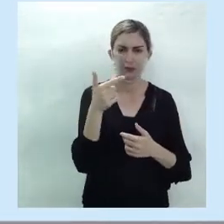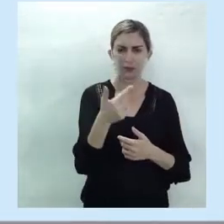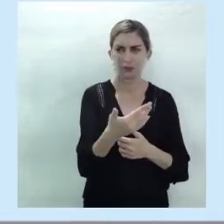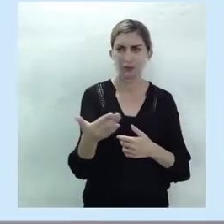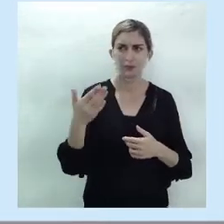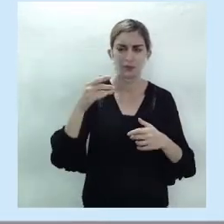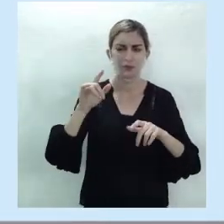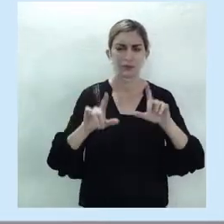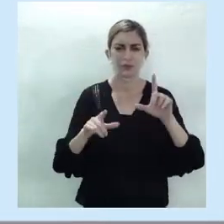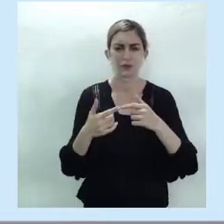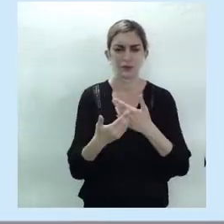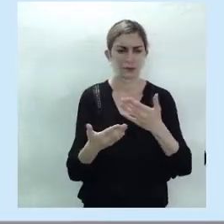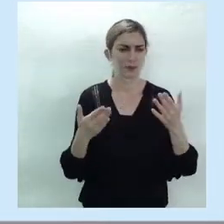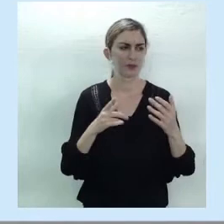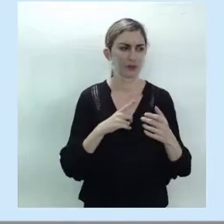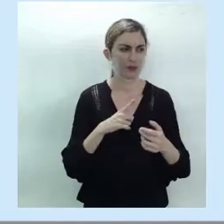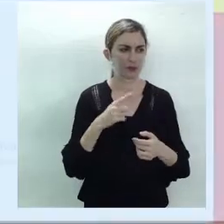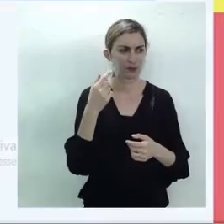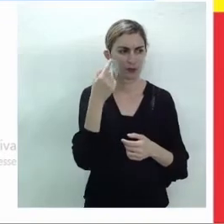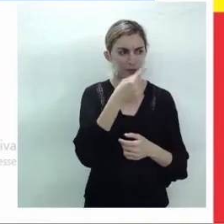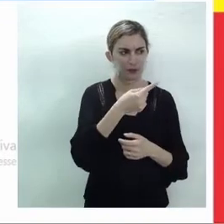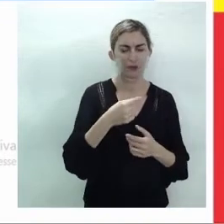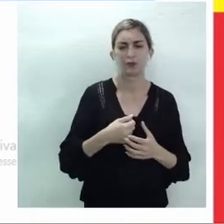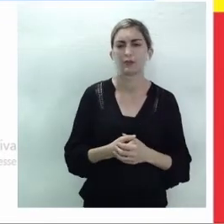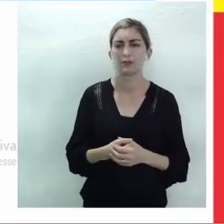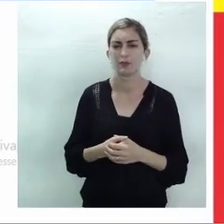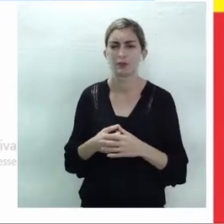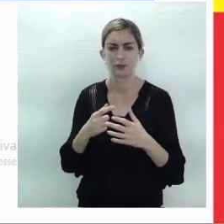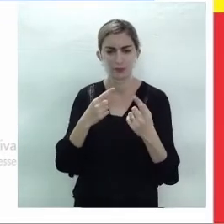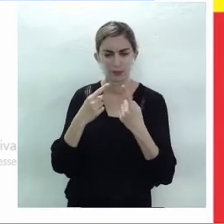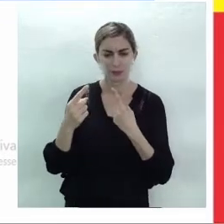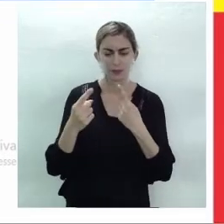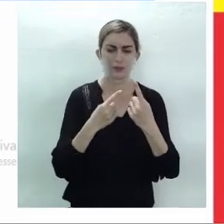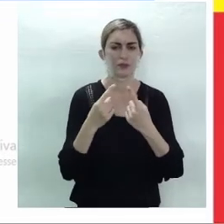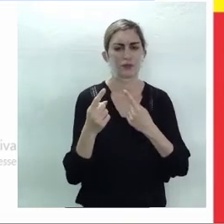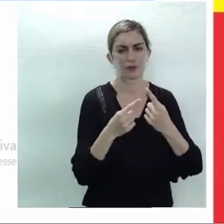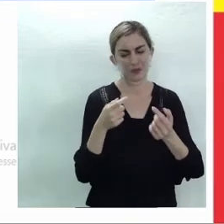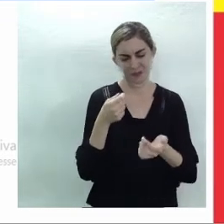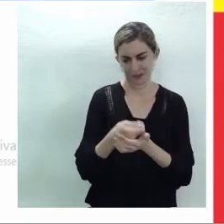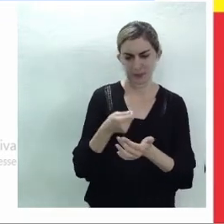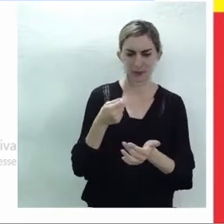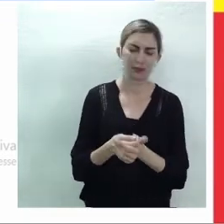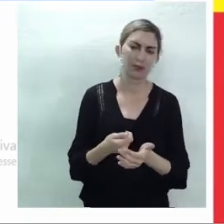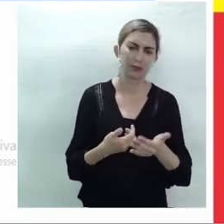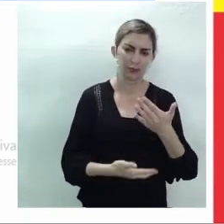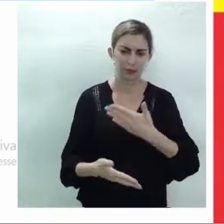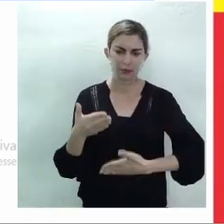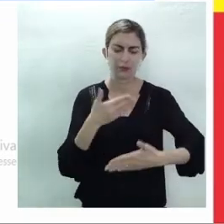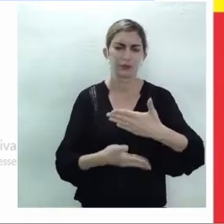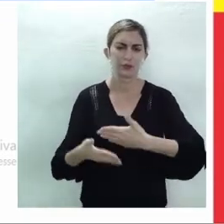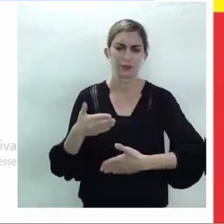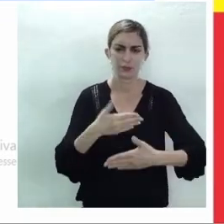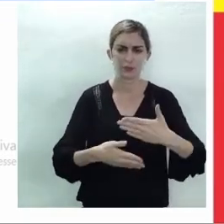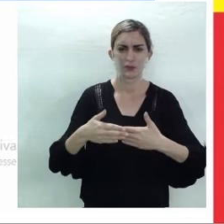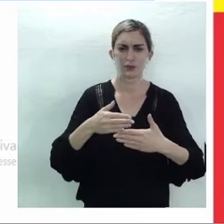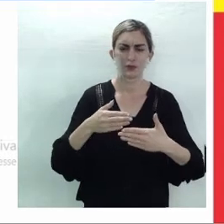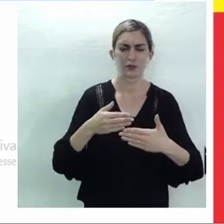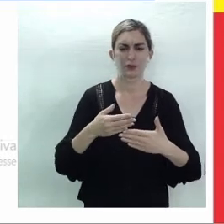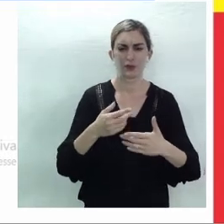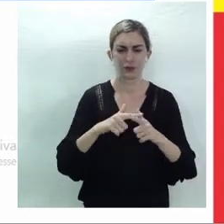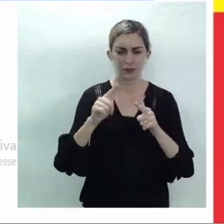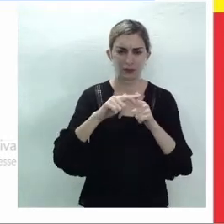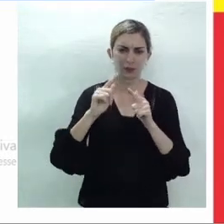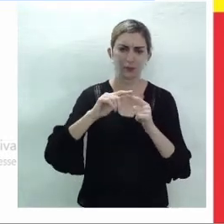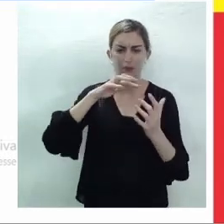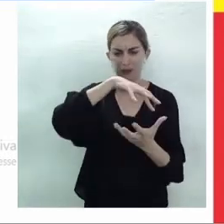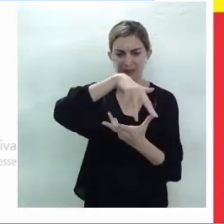princípio? Na tela, nós temos a seguinte questão. O diálogo deve envolver os urgentes